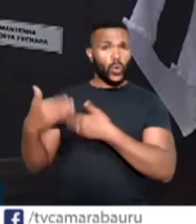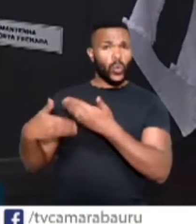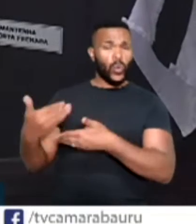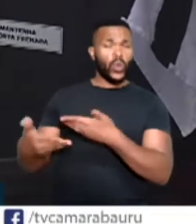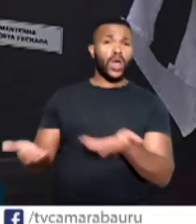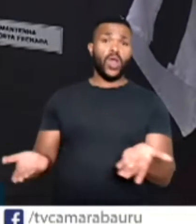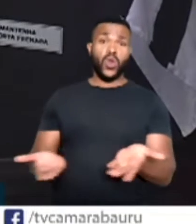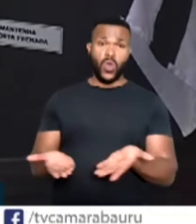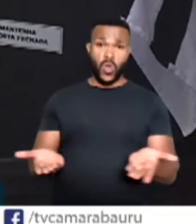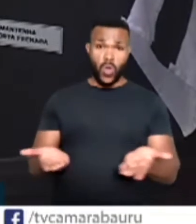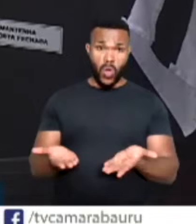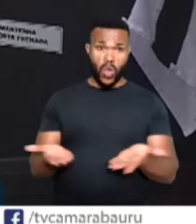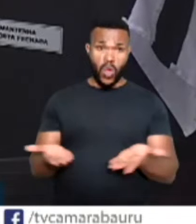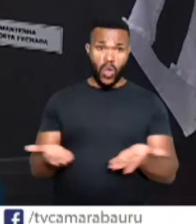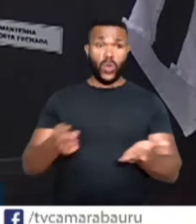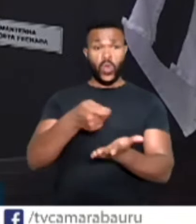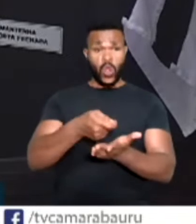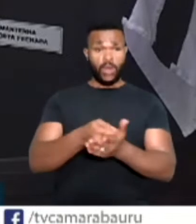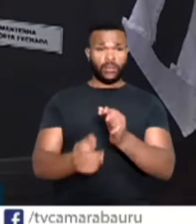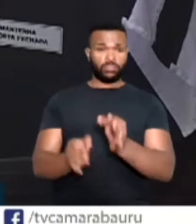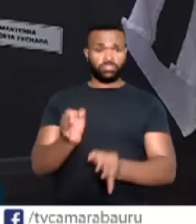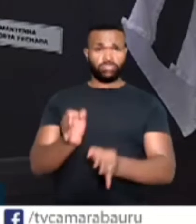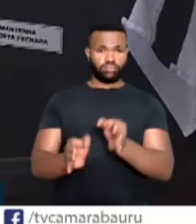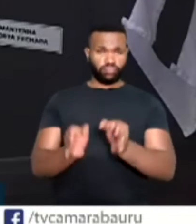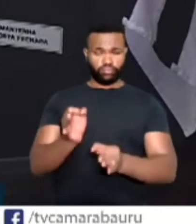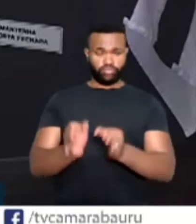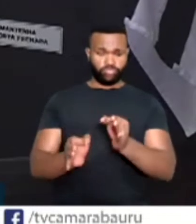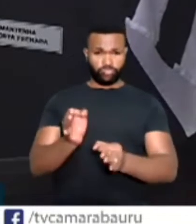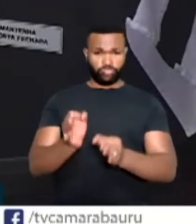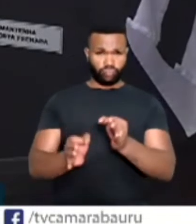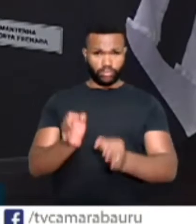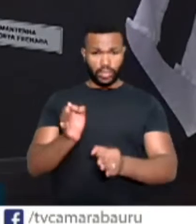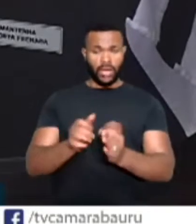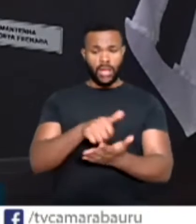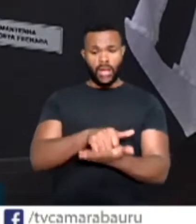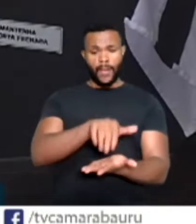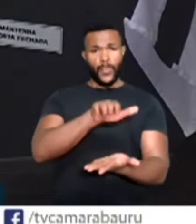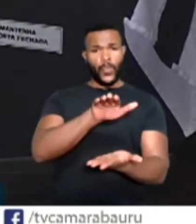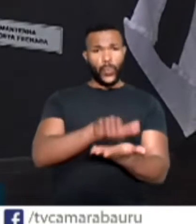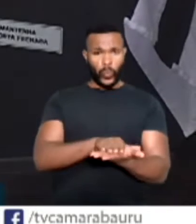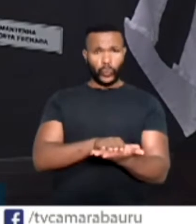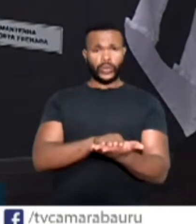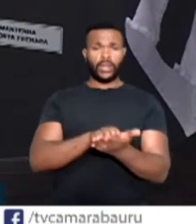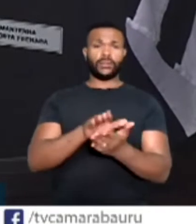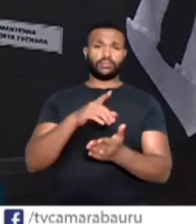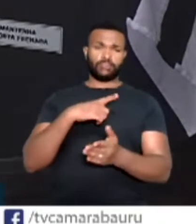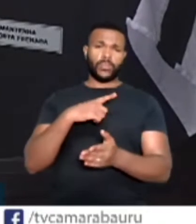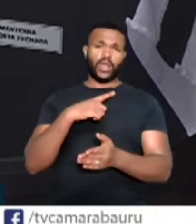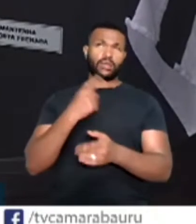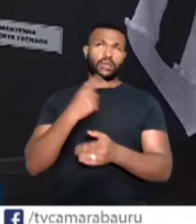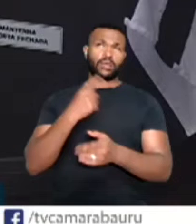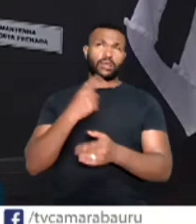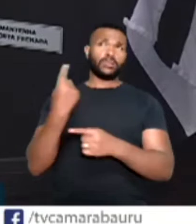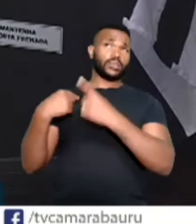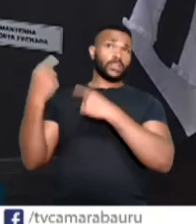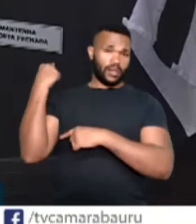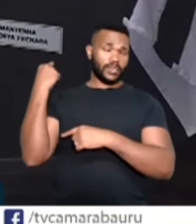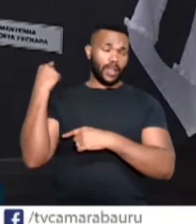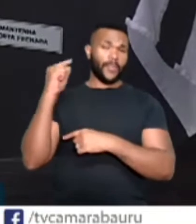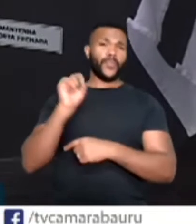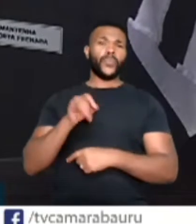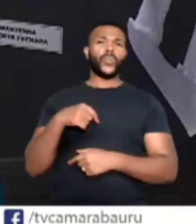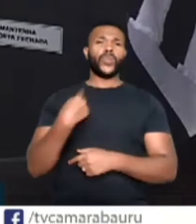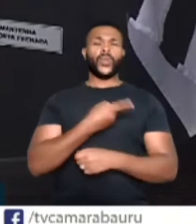a cobrança do judiciário das multas que ficaram em atraso. Então, quando a gente fala, a gente